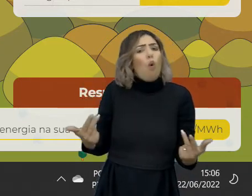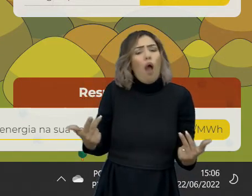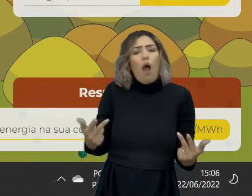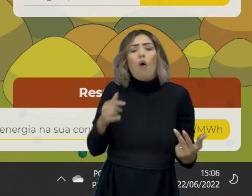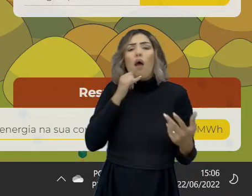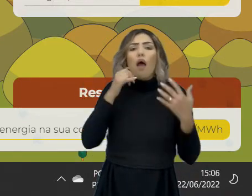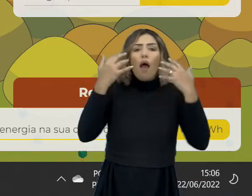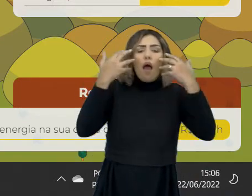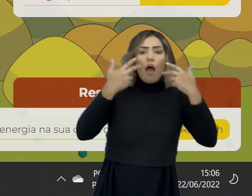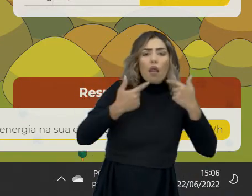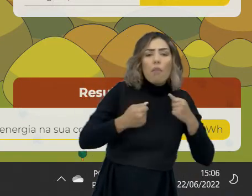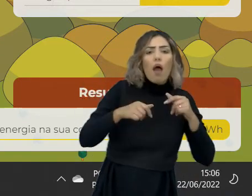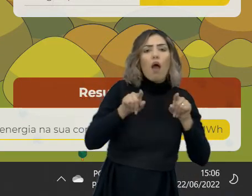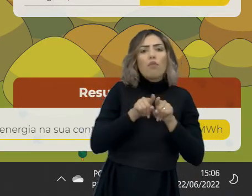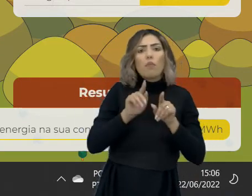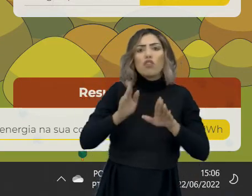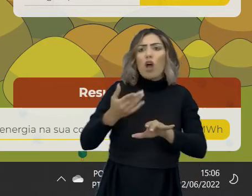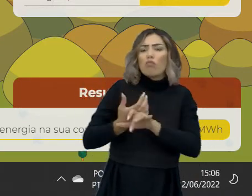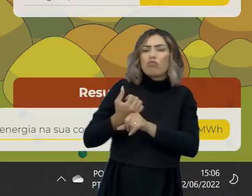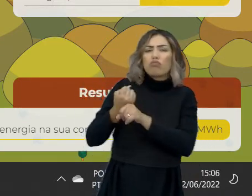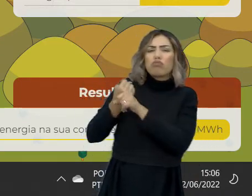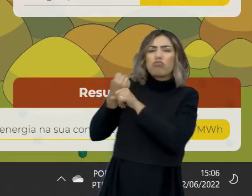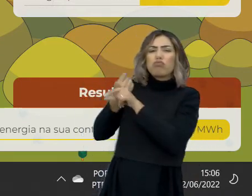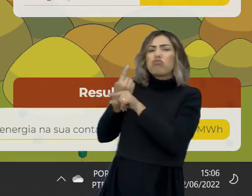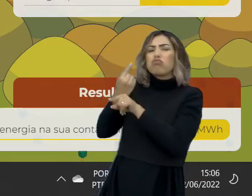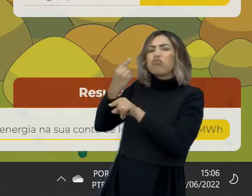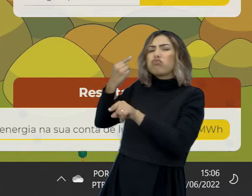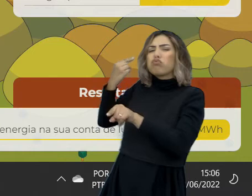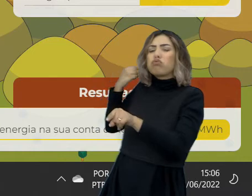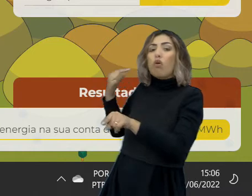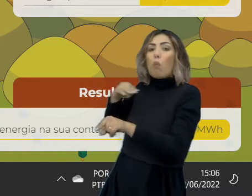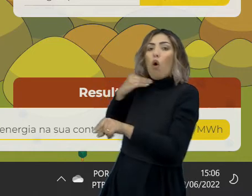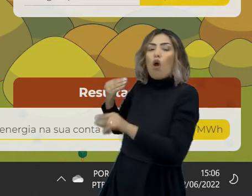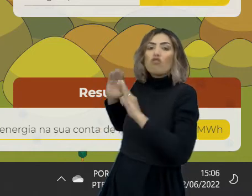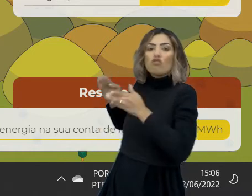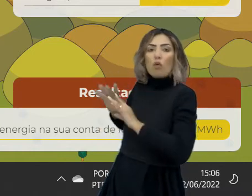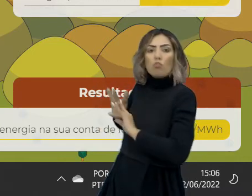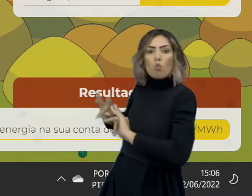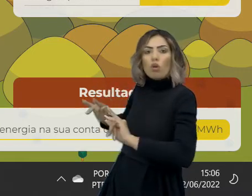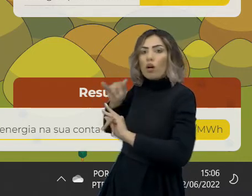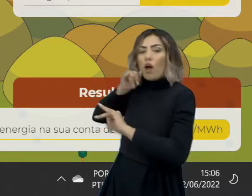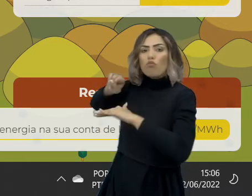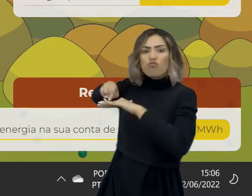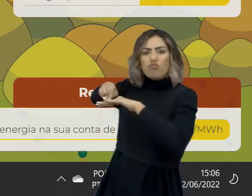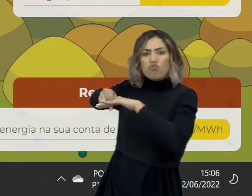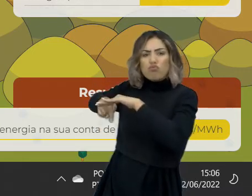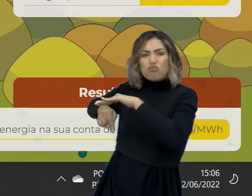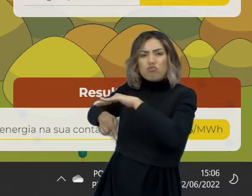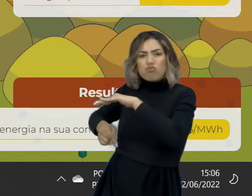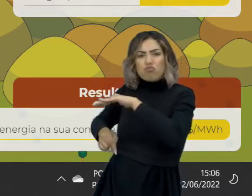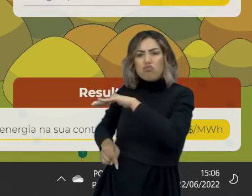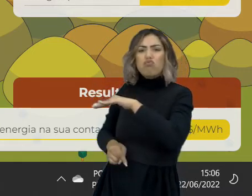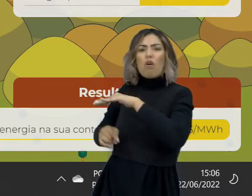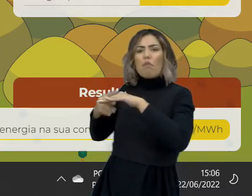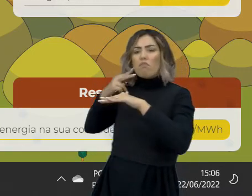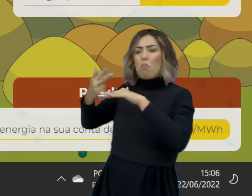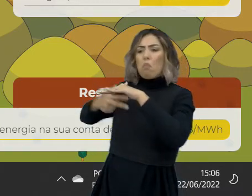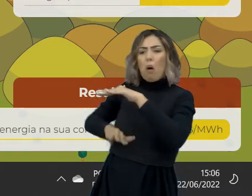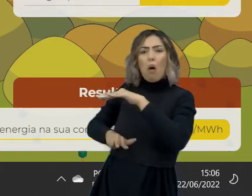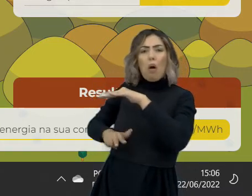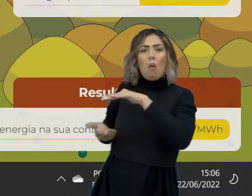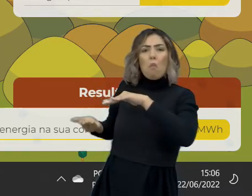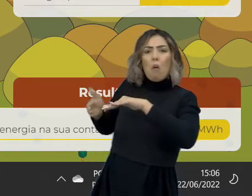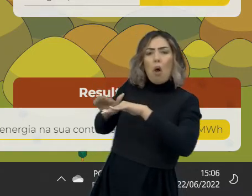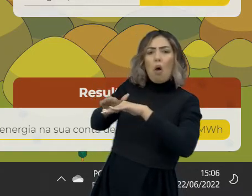animais, vegetais que morreram há milhares de anos, estão sempre no lugar mais profundo, né? Porque foi aterrando e tudo mais. E